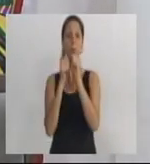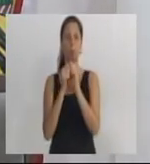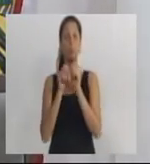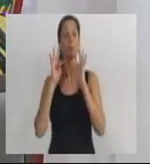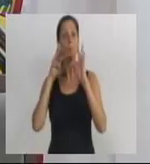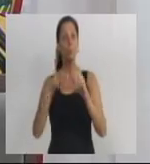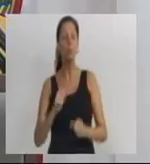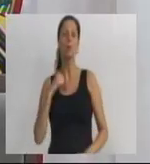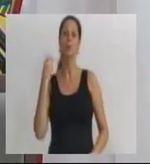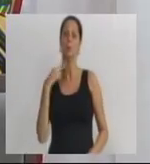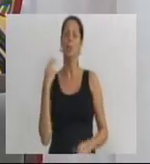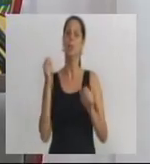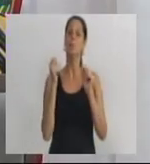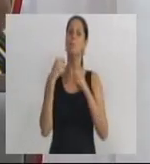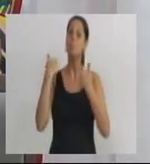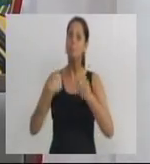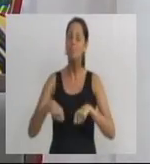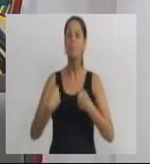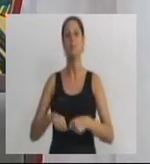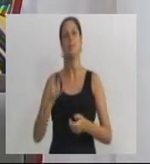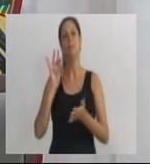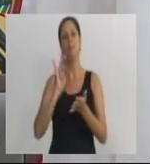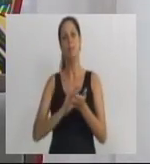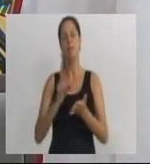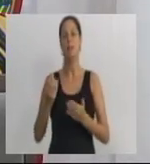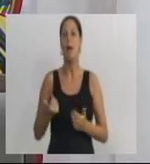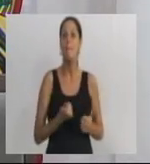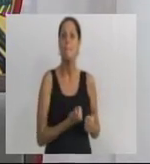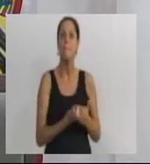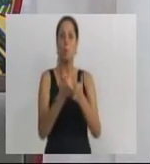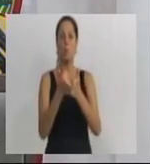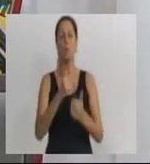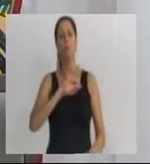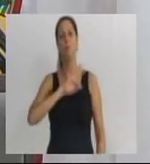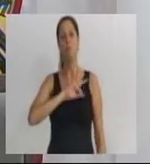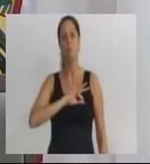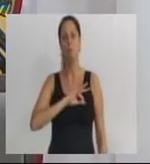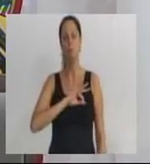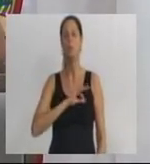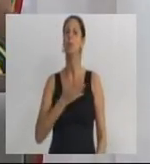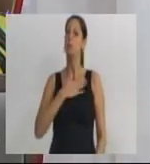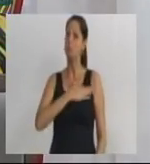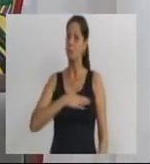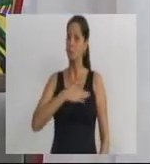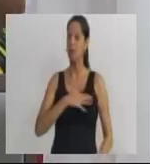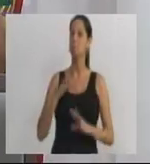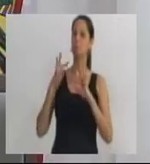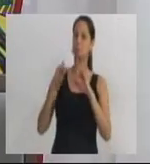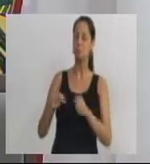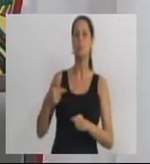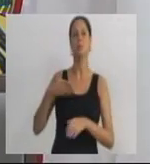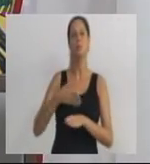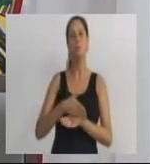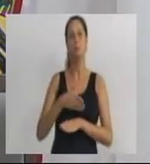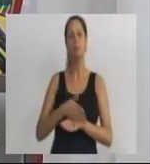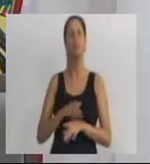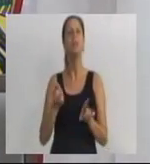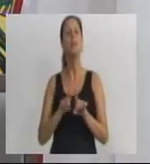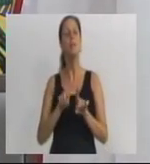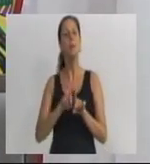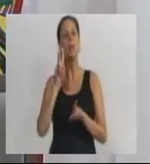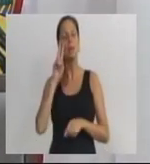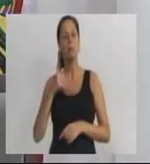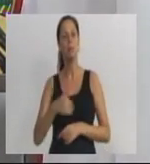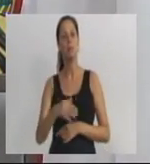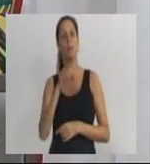segunda manifestação em prol a policiais militares na nossa região. Gostaria que todos vocês participassem. E boa sorte para o Metropolitano domingo